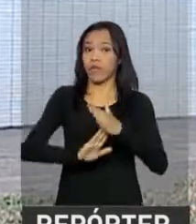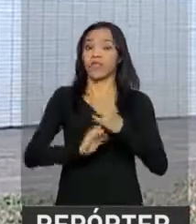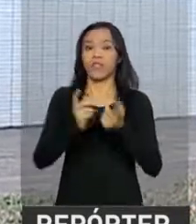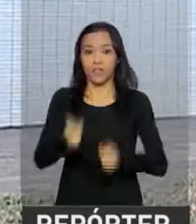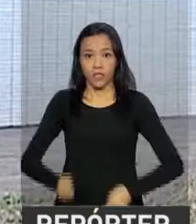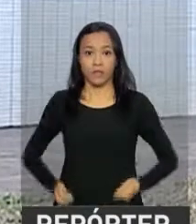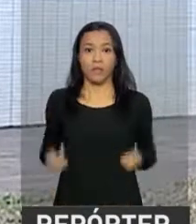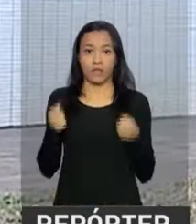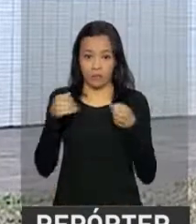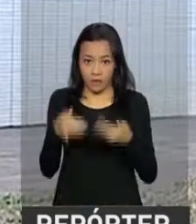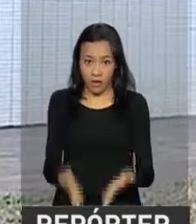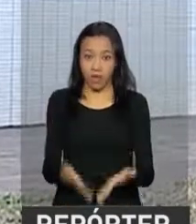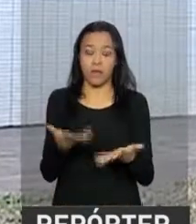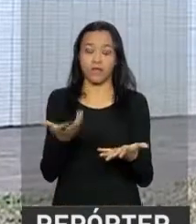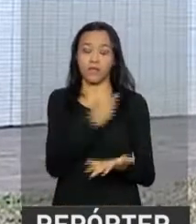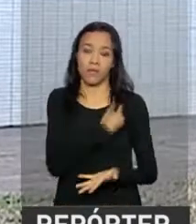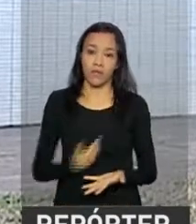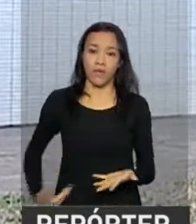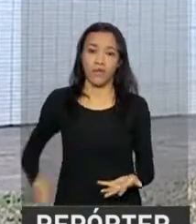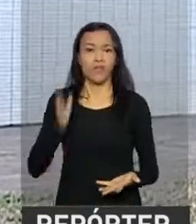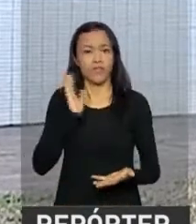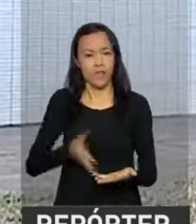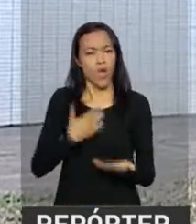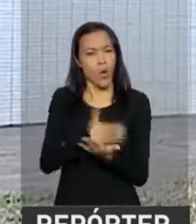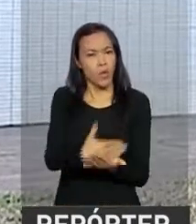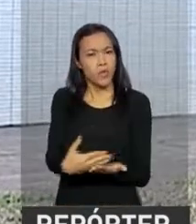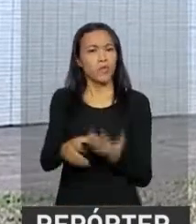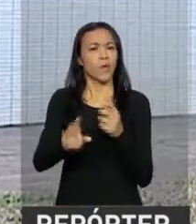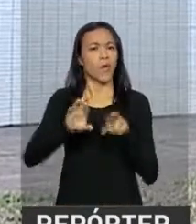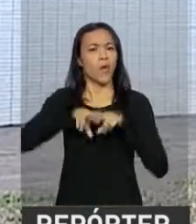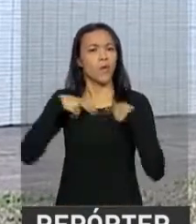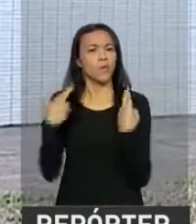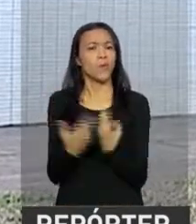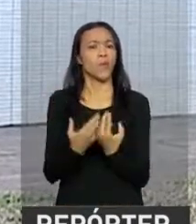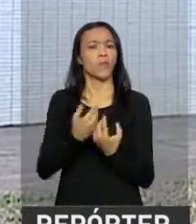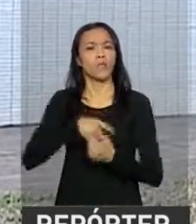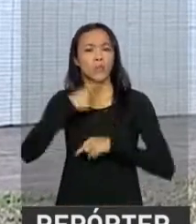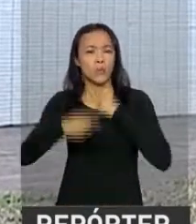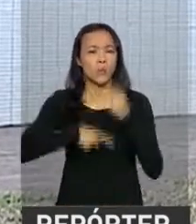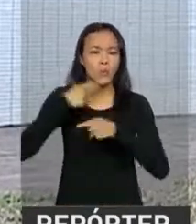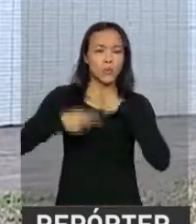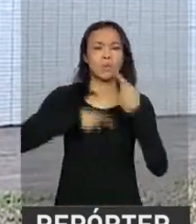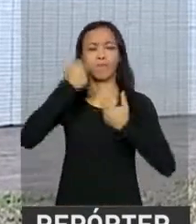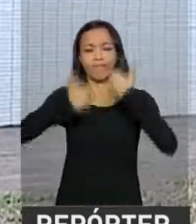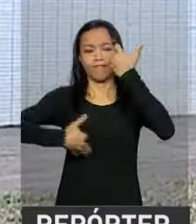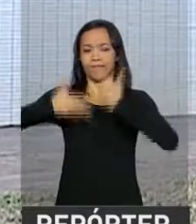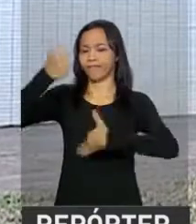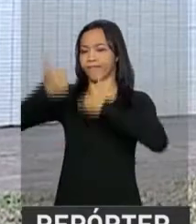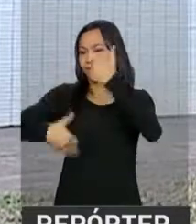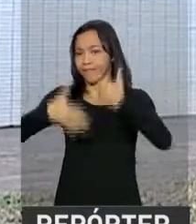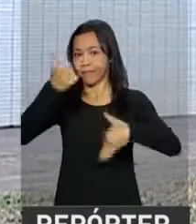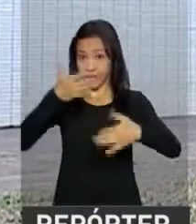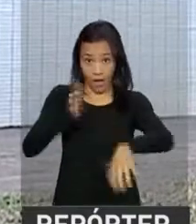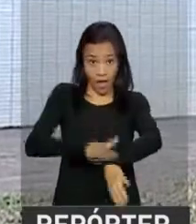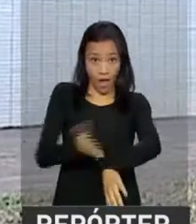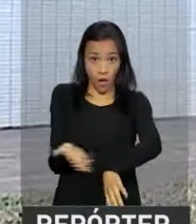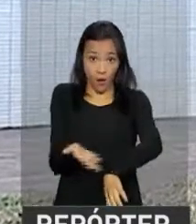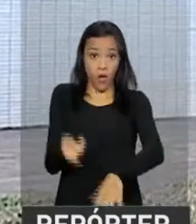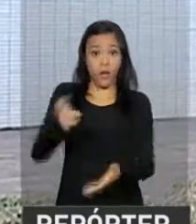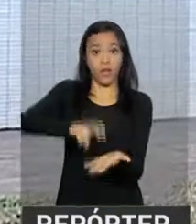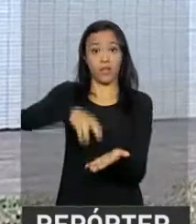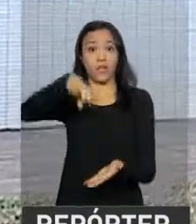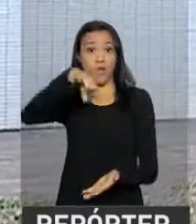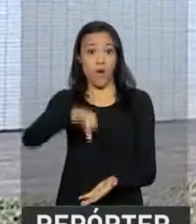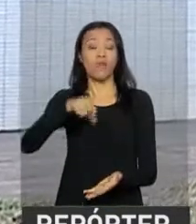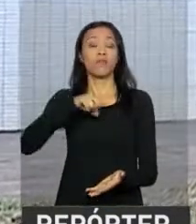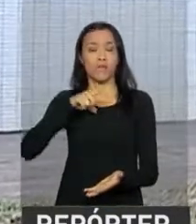dos gastos. Para isso, ele já começou essa rodada de reuniões para esclarecer a dúvida dos parlamentares e agora, às 9 horas, ele tem um café da manhã